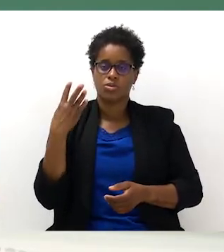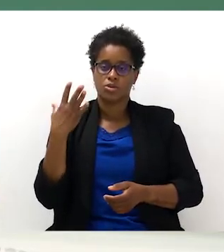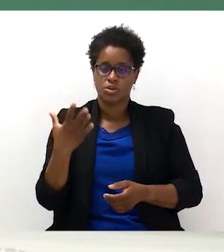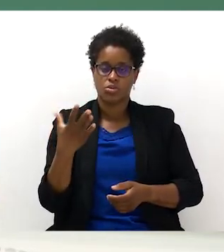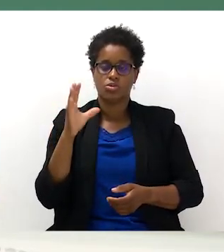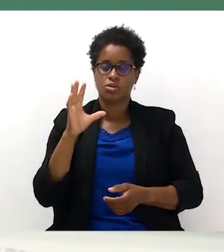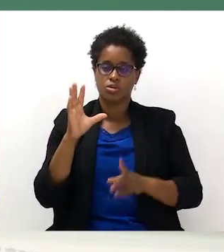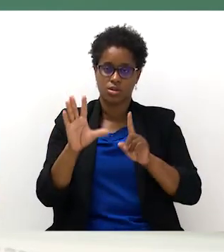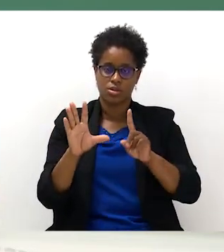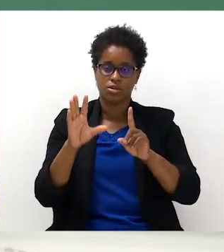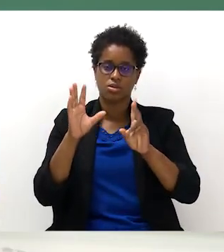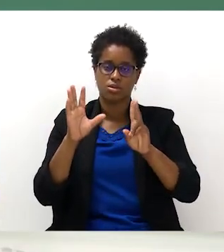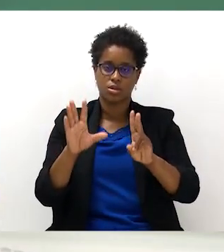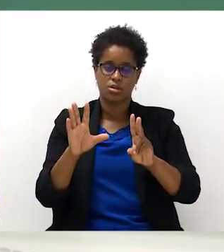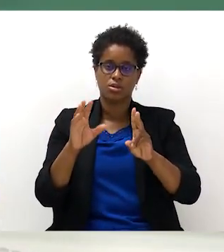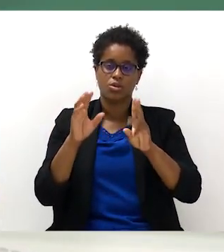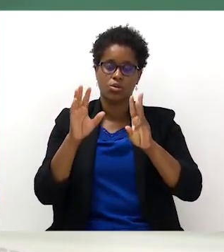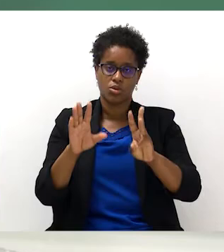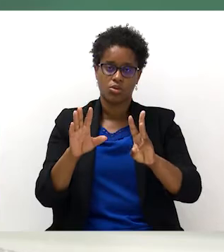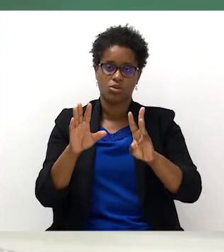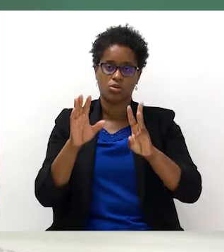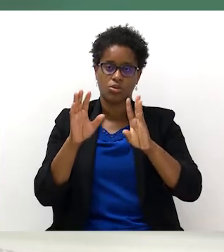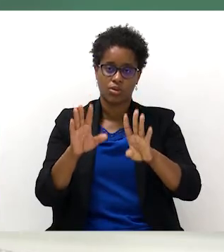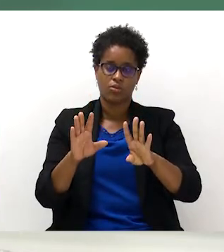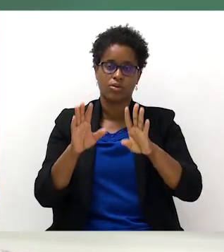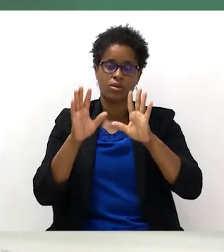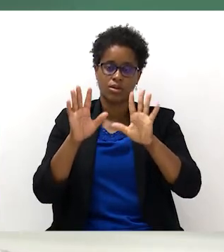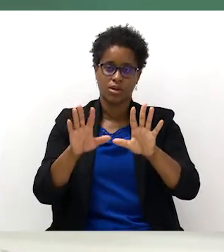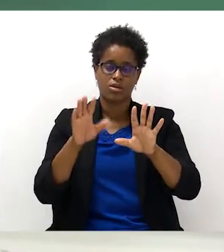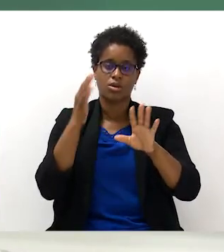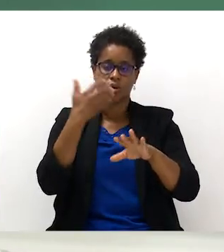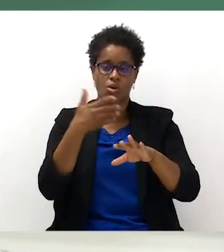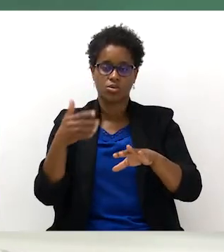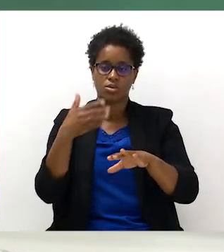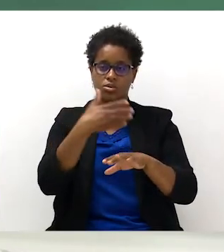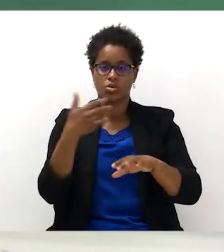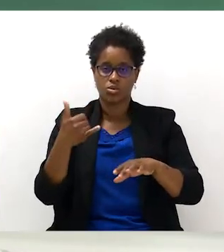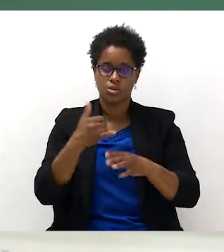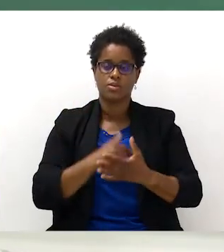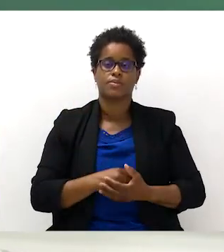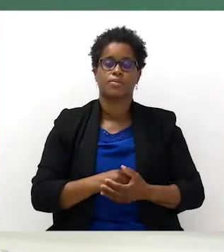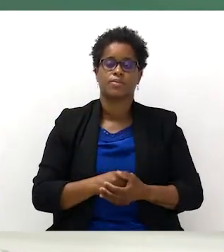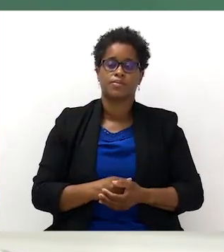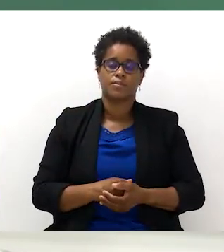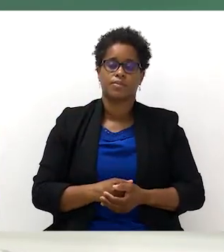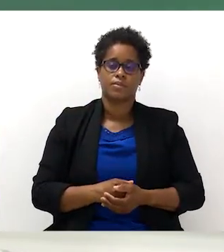4, 5, 6, 7, 8, 9, 10, 11, 12. Nós